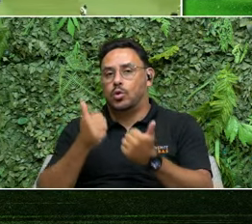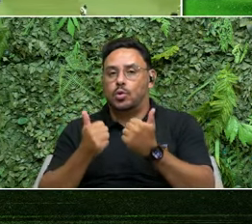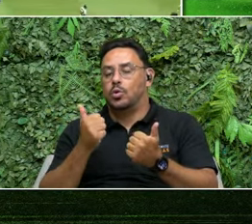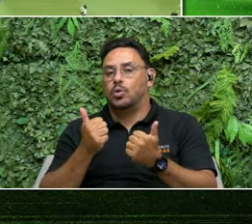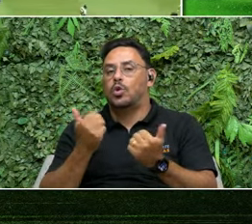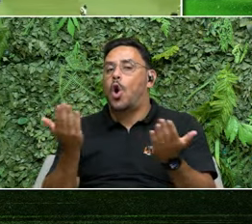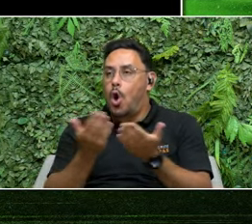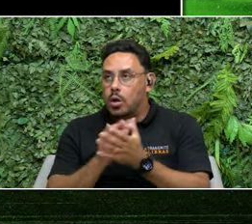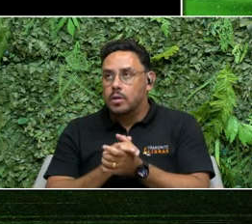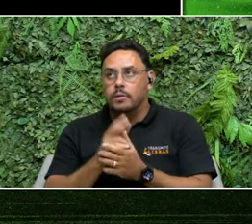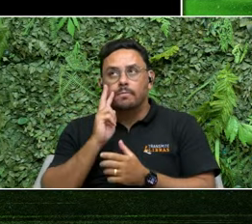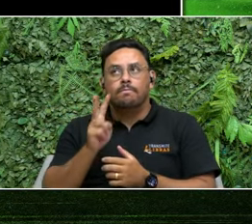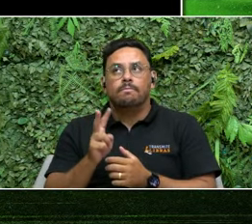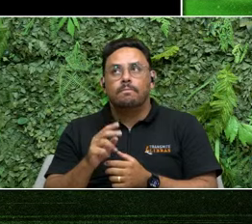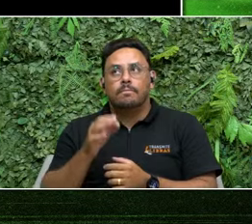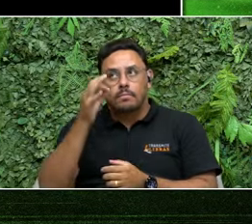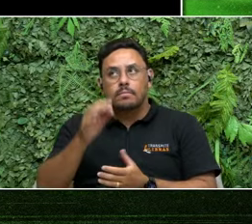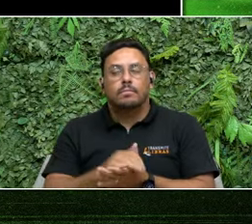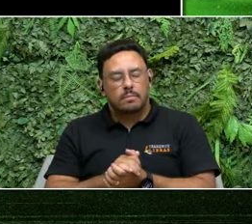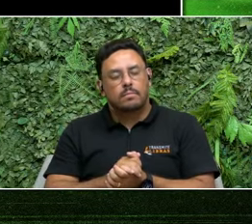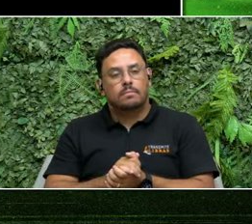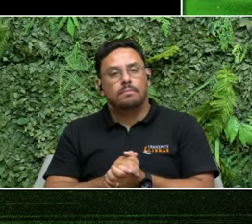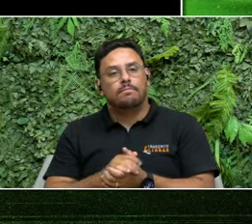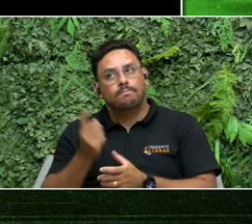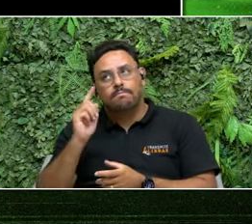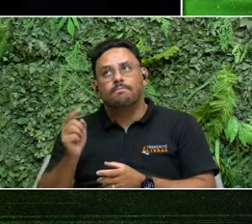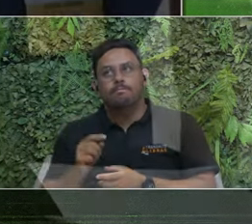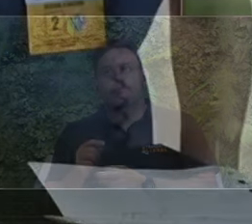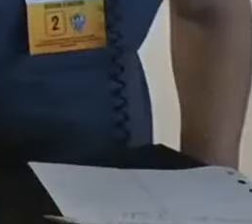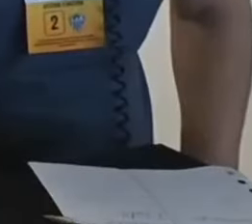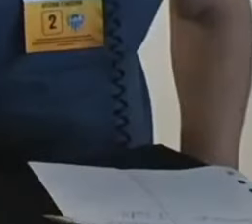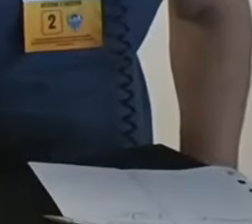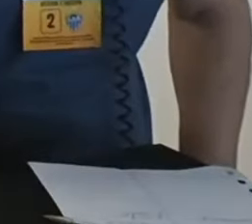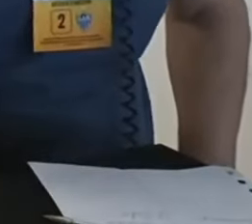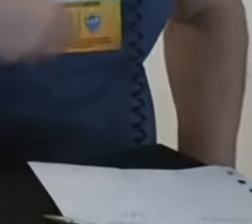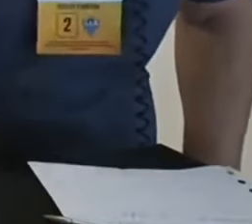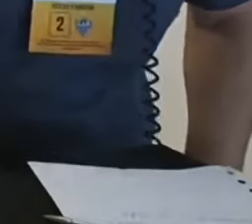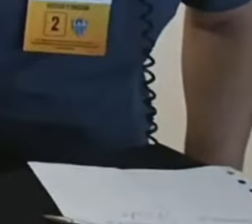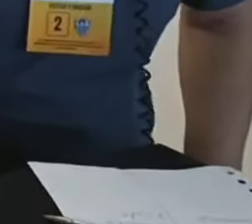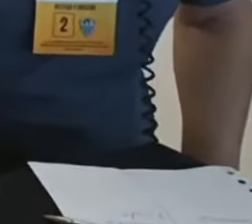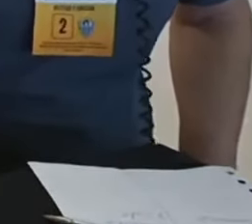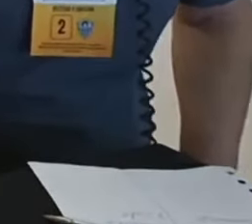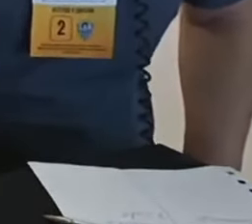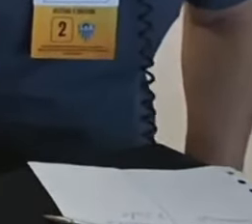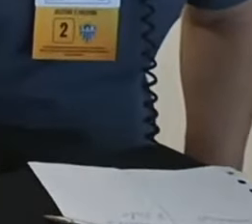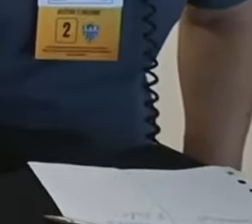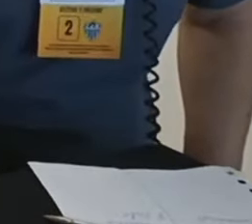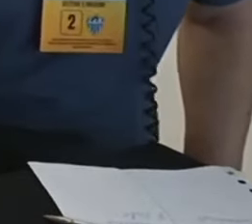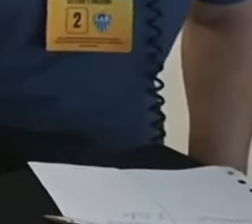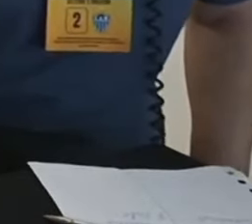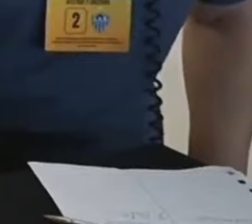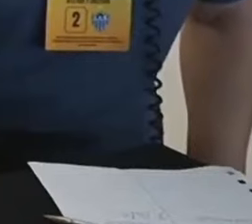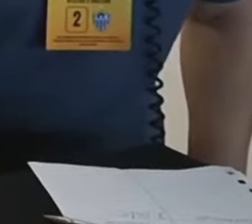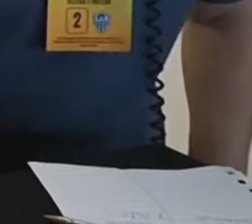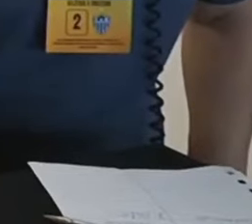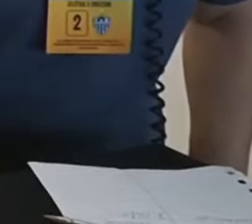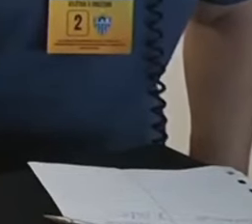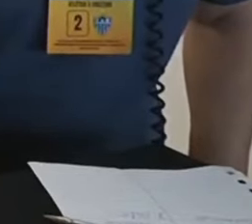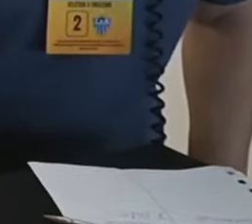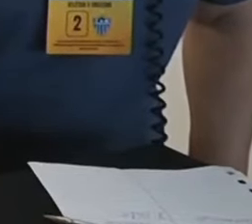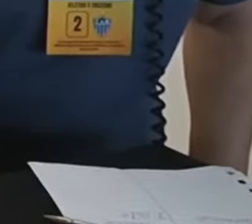se ele já teve uma conversa agora certamente não é o uma coisa impositiva uma coisa conversada com as lideranças do do do grupo